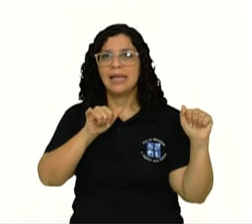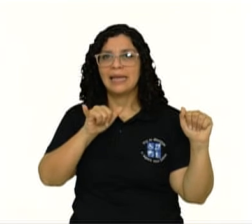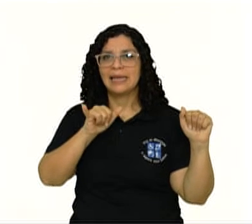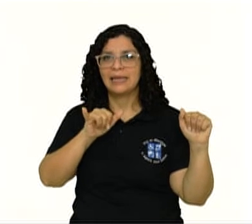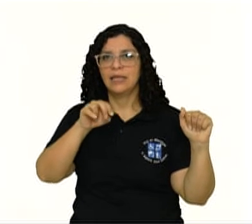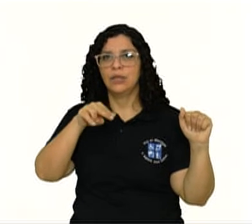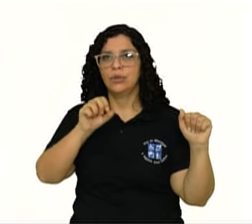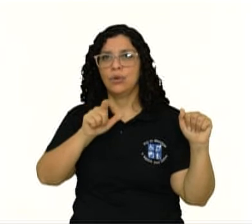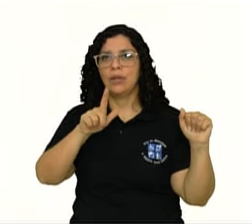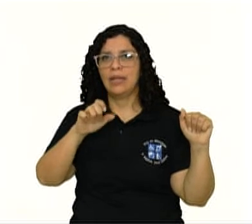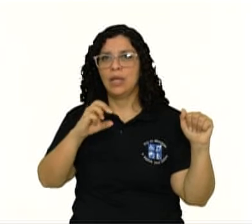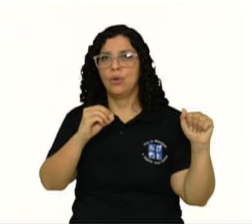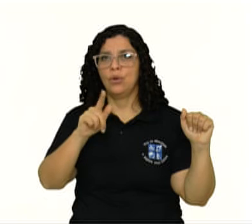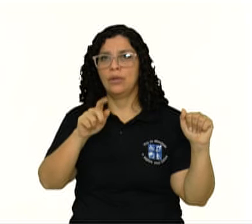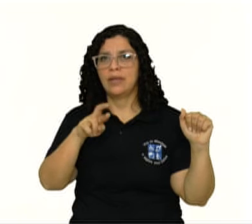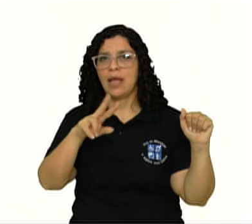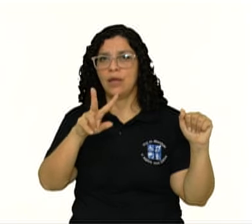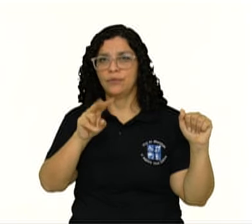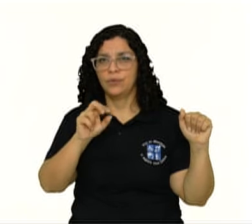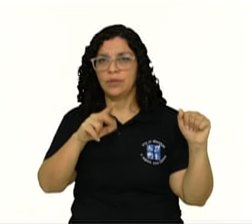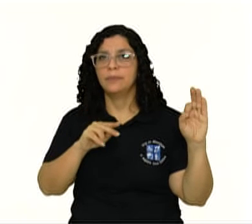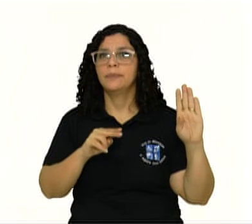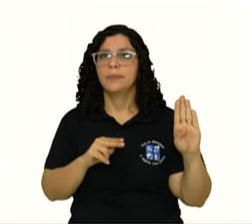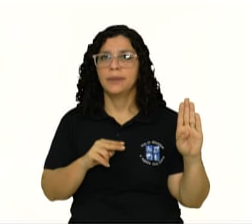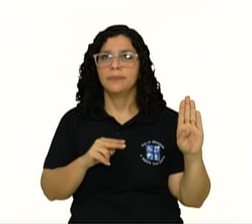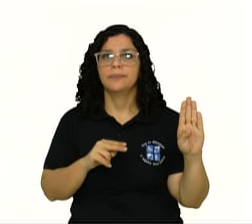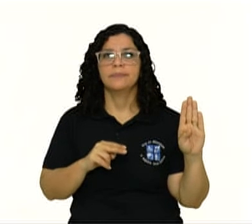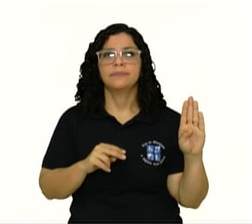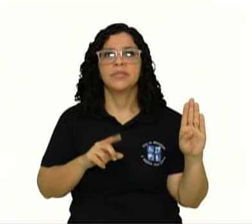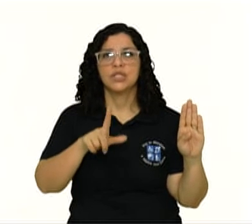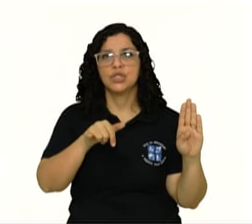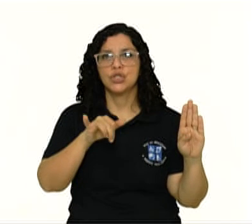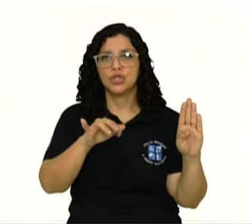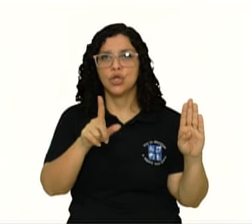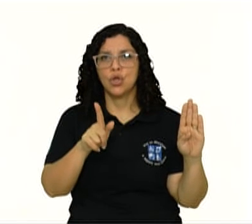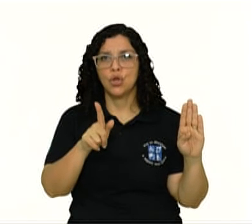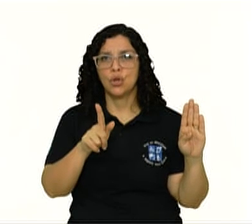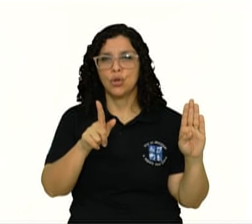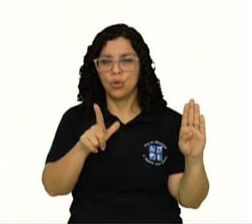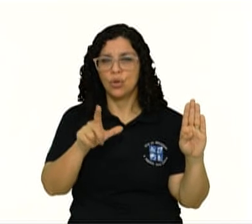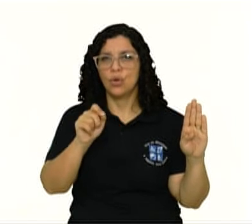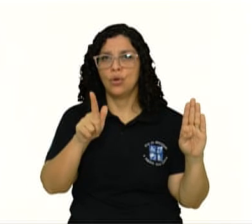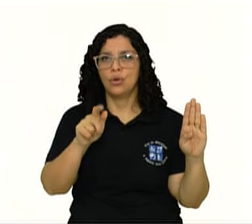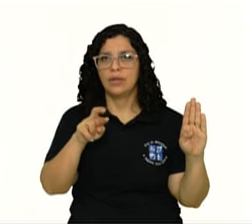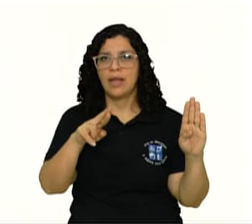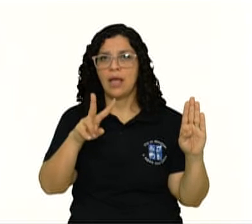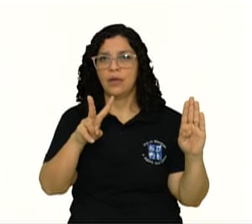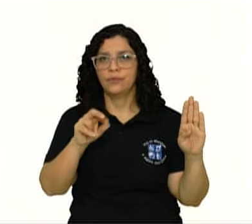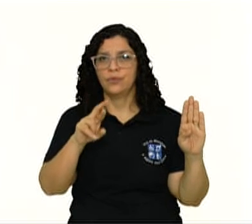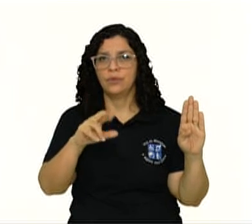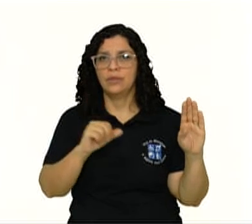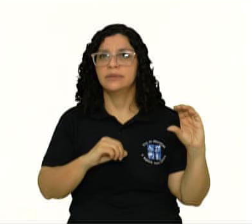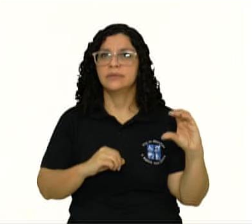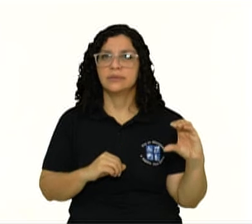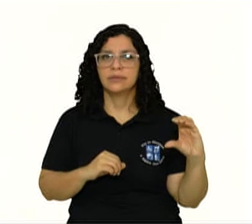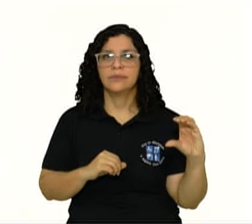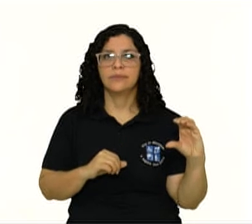Alternativa A, linoleogravura. Alternativa B, xilogravura. Alternativa